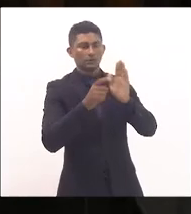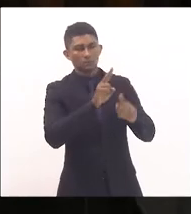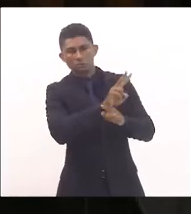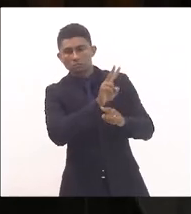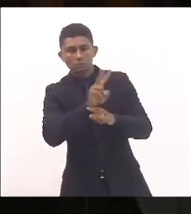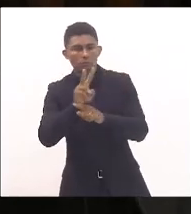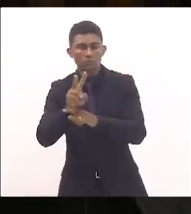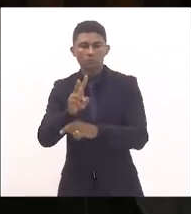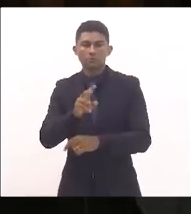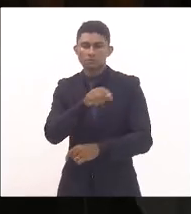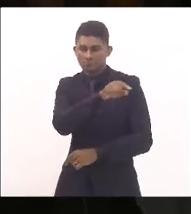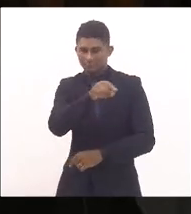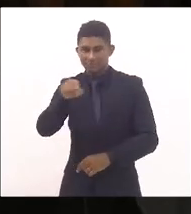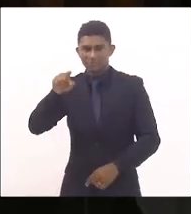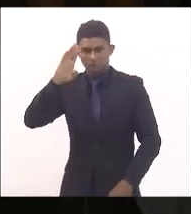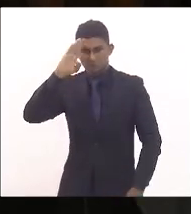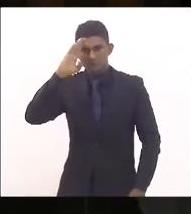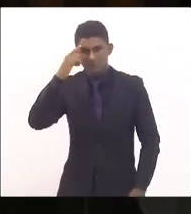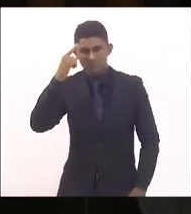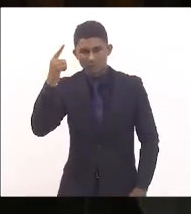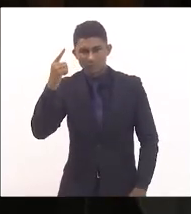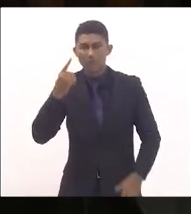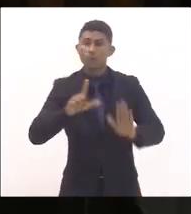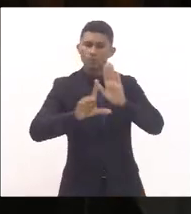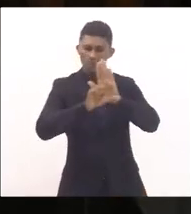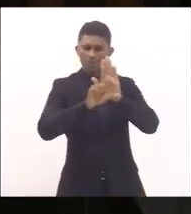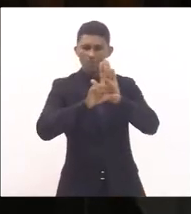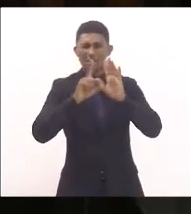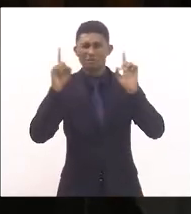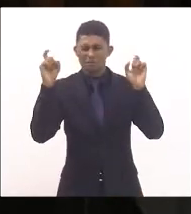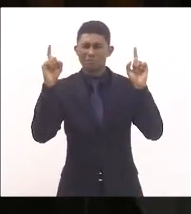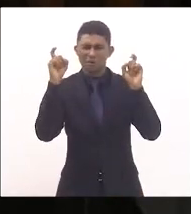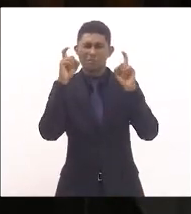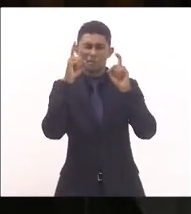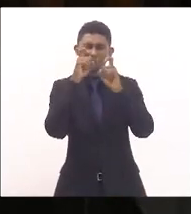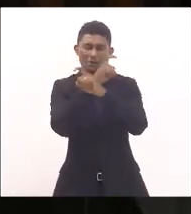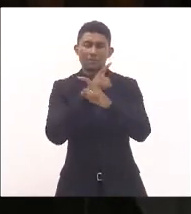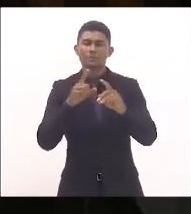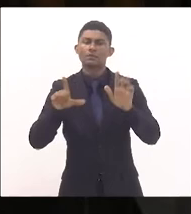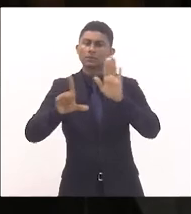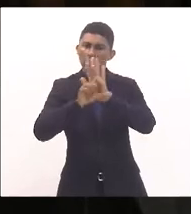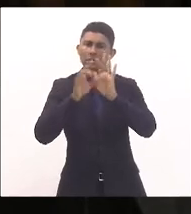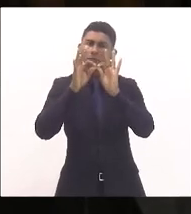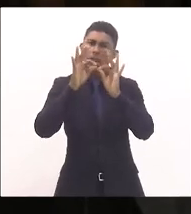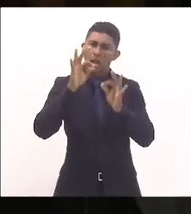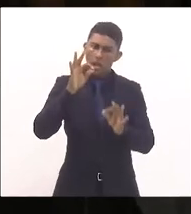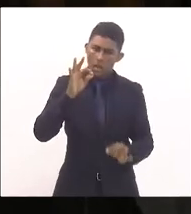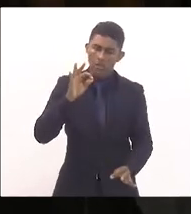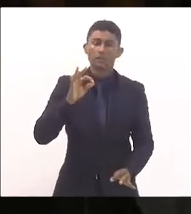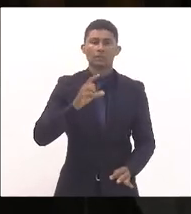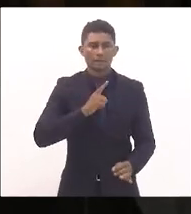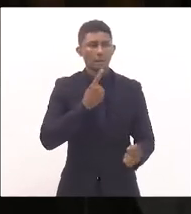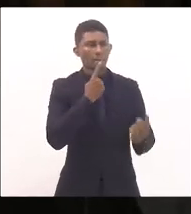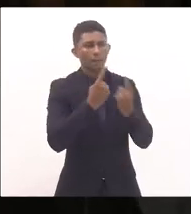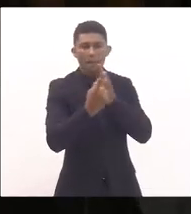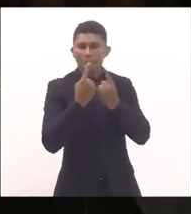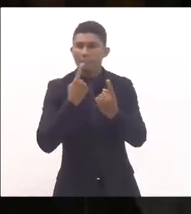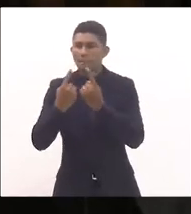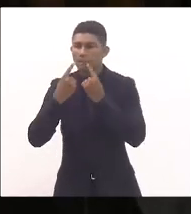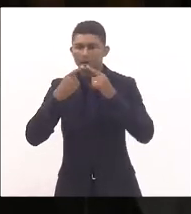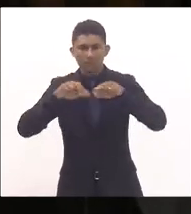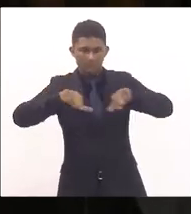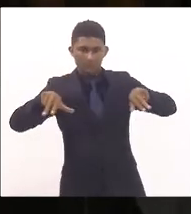dos Militares, foi uma lei complexa, uma lei grande, com vários pontos, a gente debateu vários deles, e esse